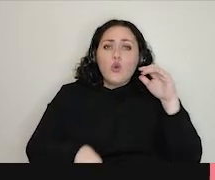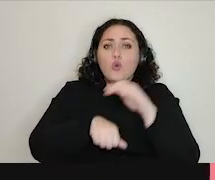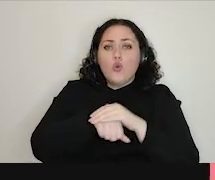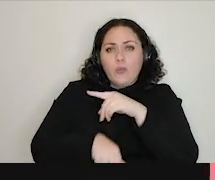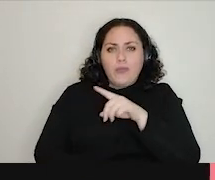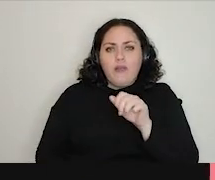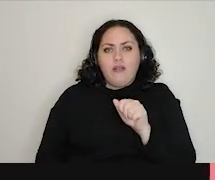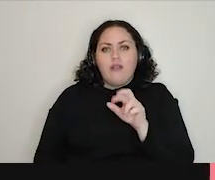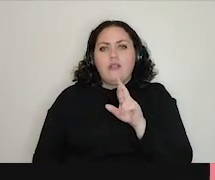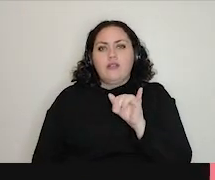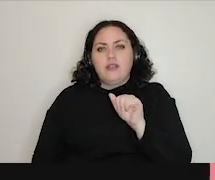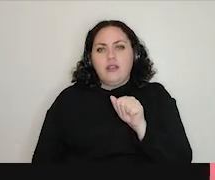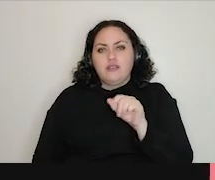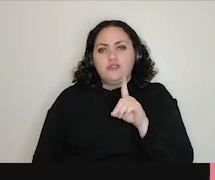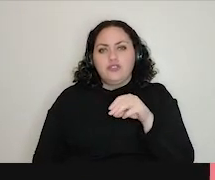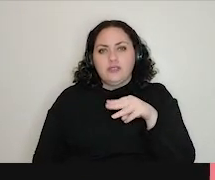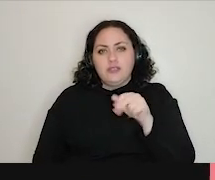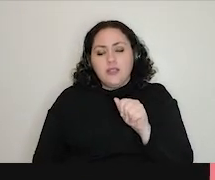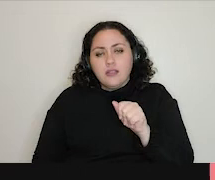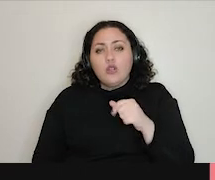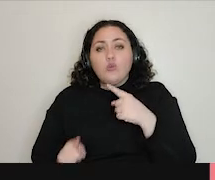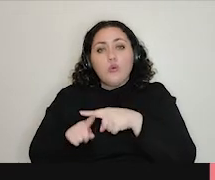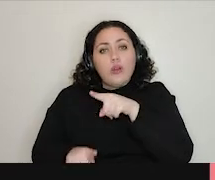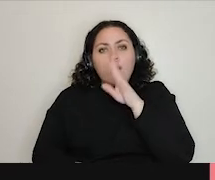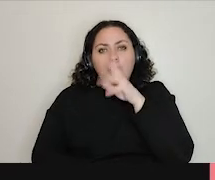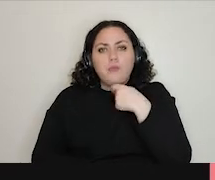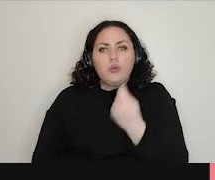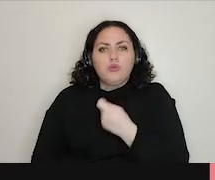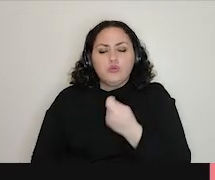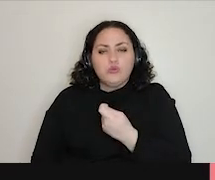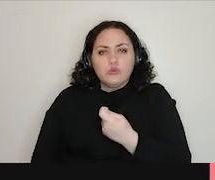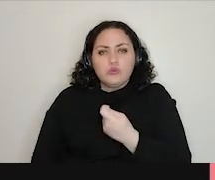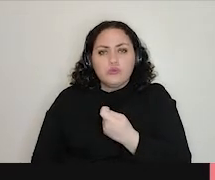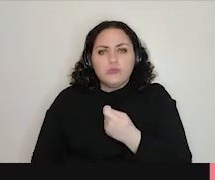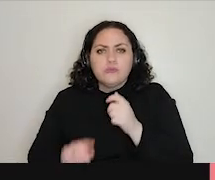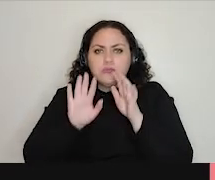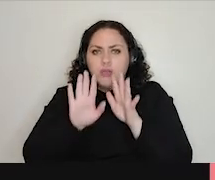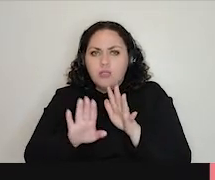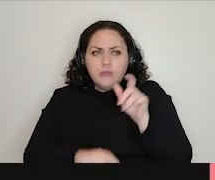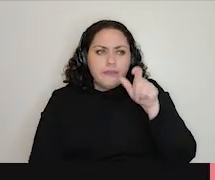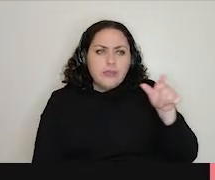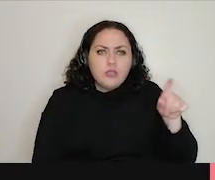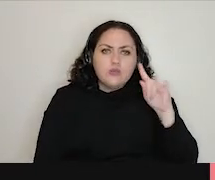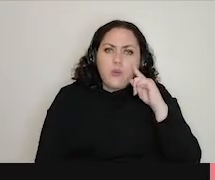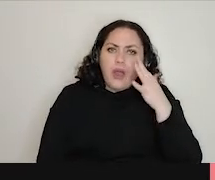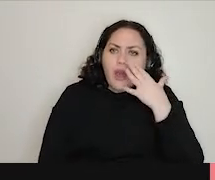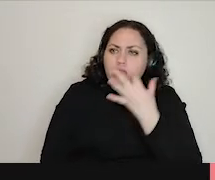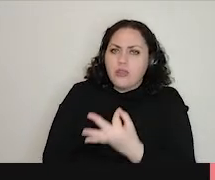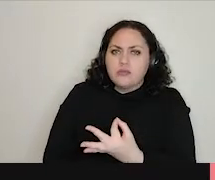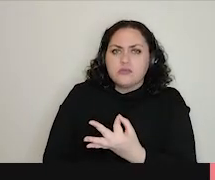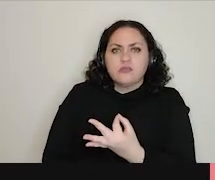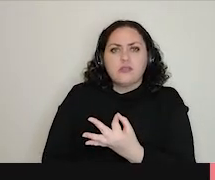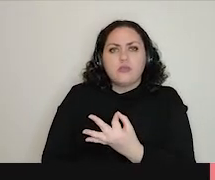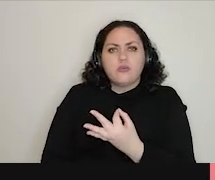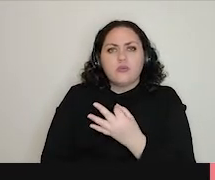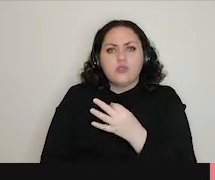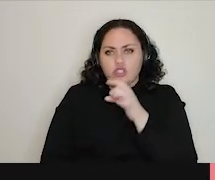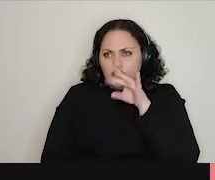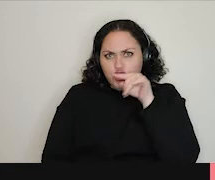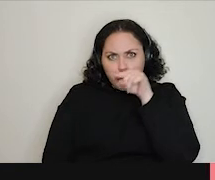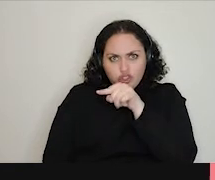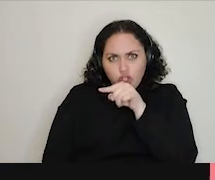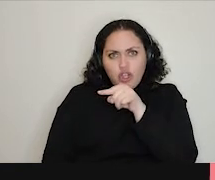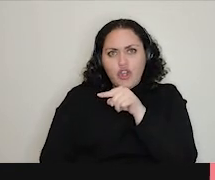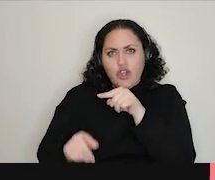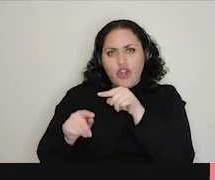prostituição, né? Sendo que as pessoas não se ocupam em parar para prestar atenção do para além daquilo que